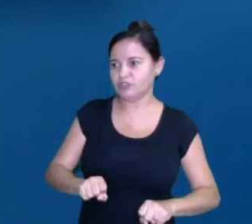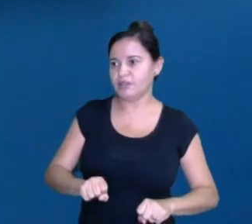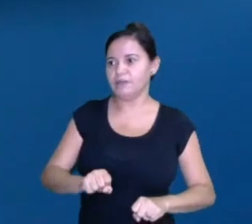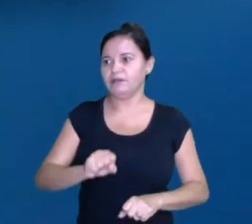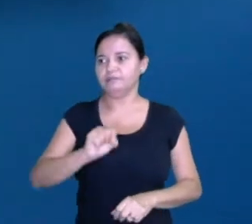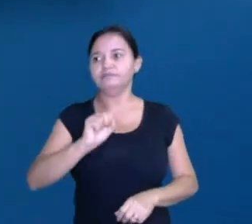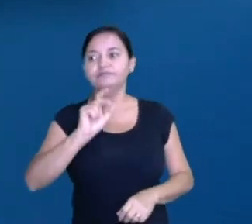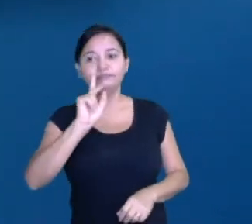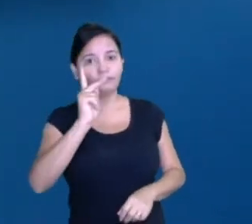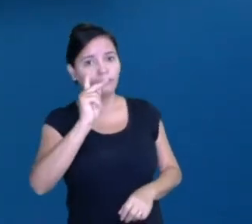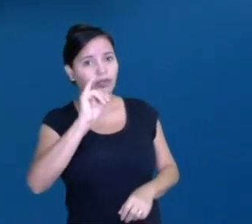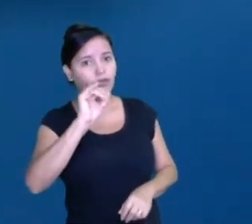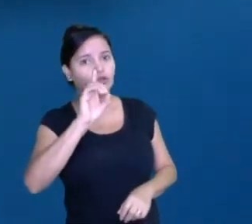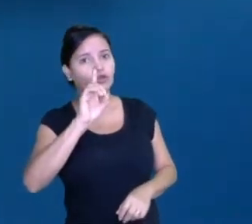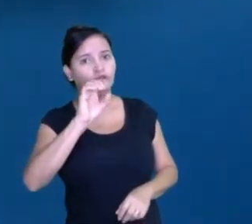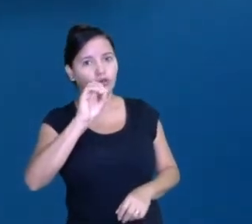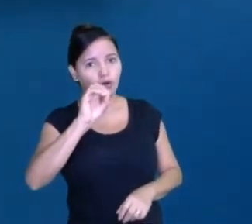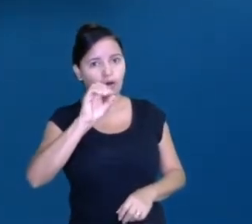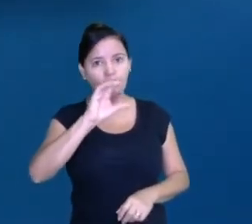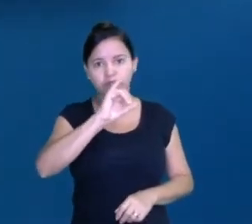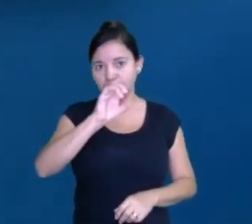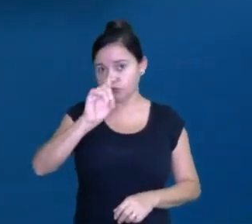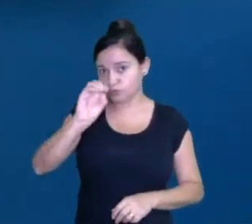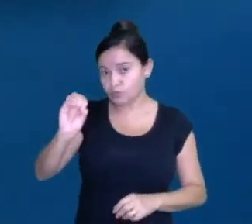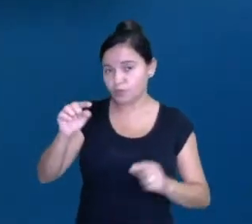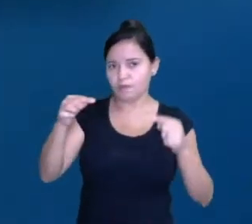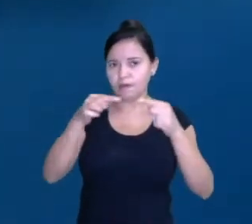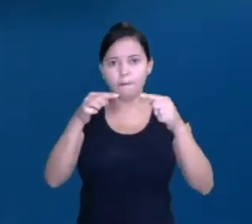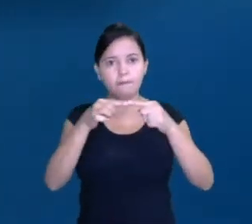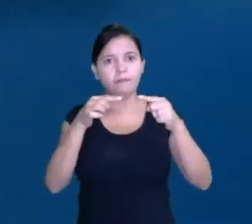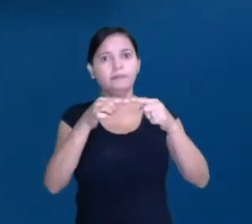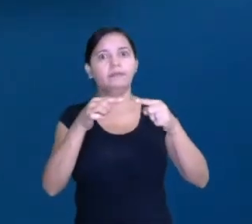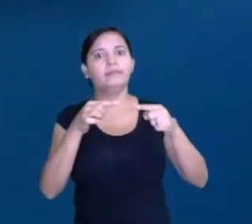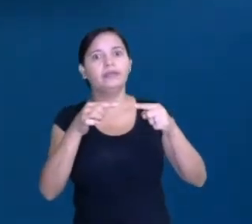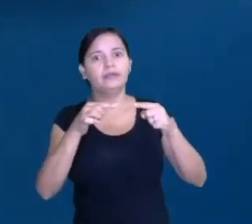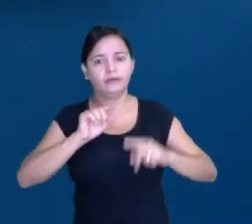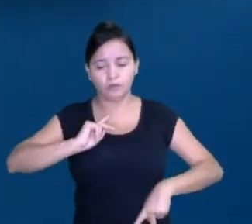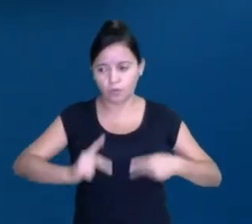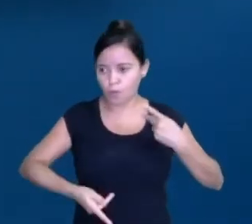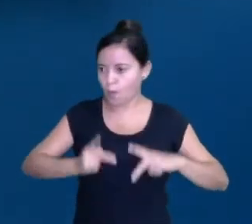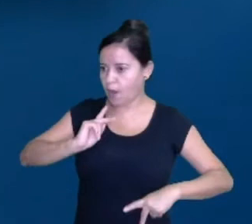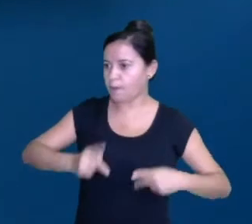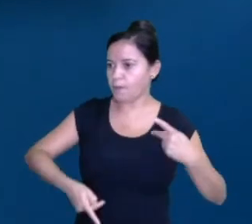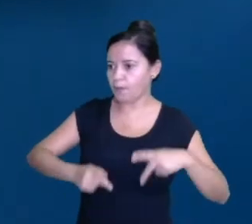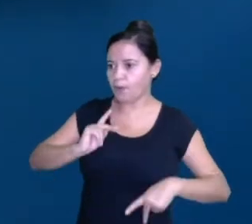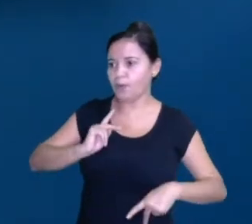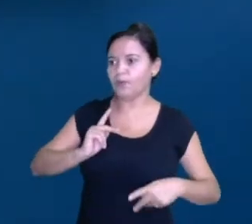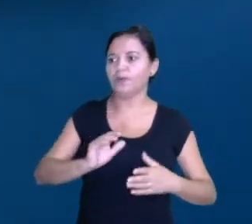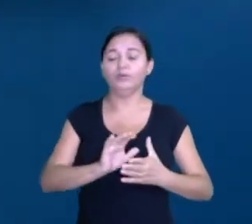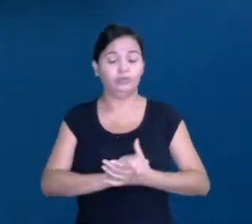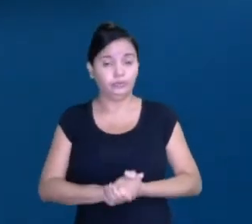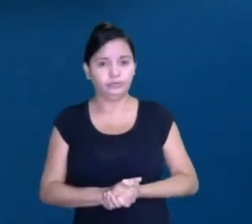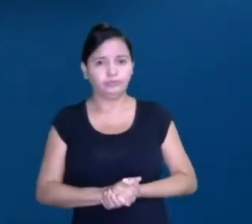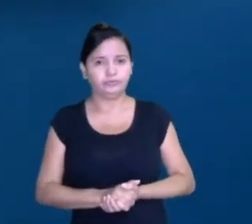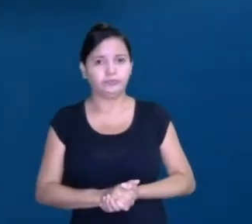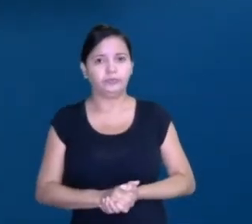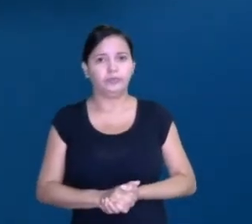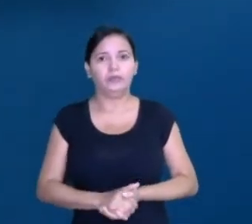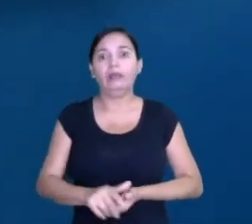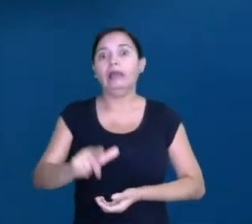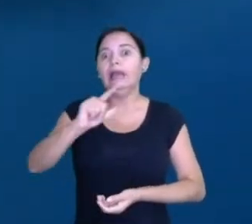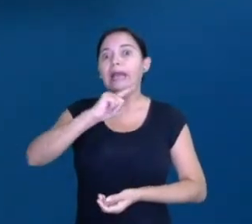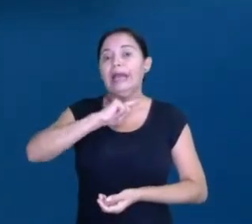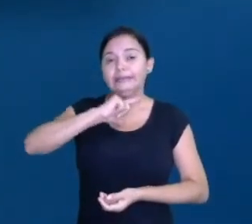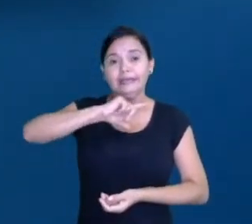hormônios. Então eu vou ter, só para poder ficar bem enfatizado, eu vou ter a chamada adenohipófise, que é a parte anterior da hipófise, e a